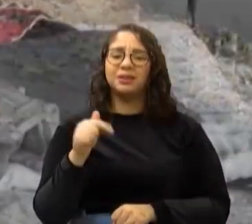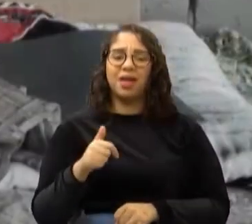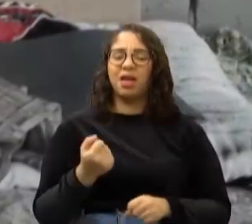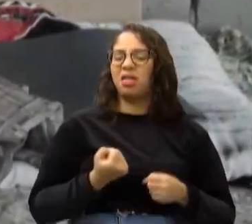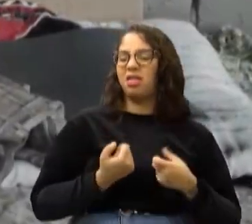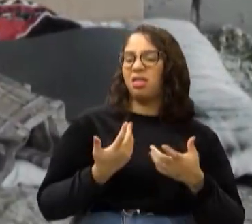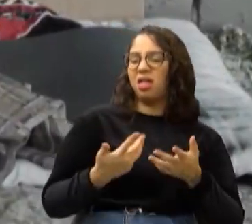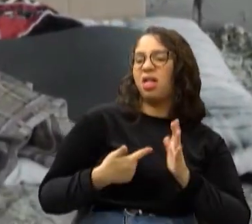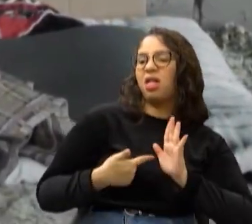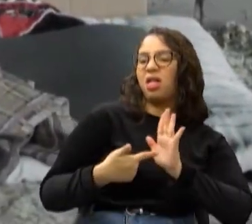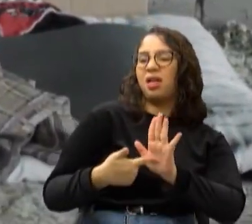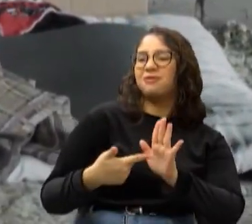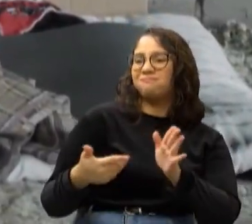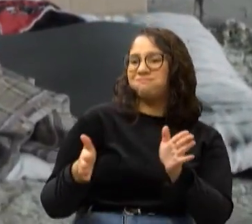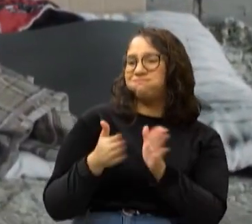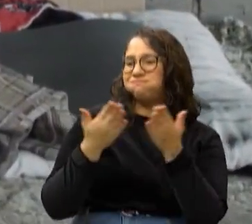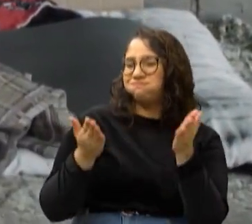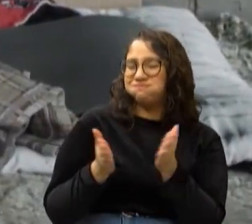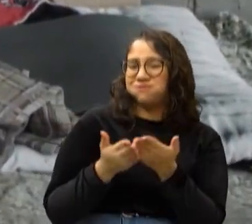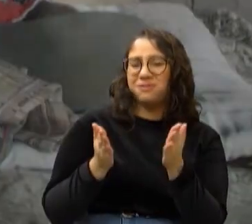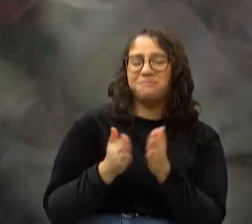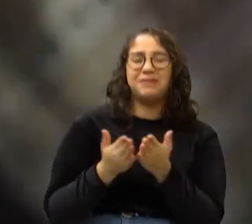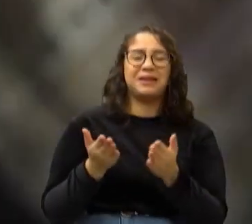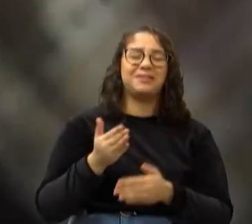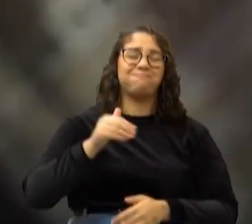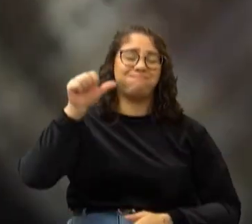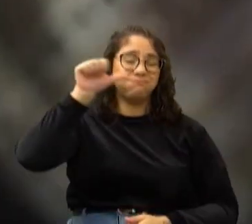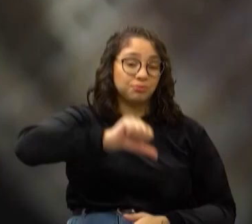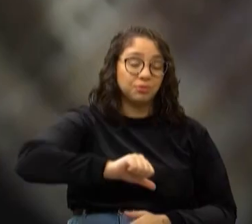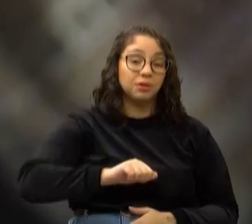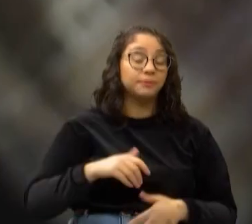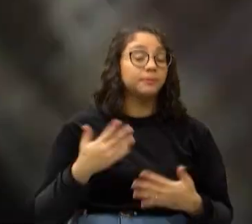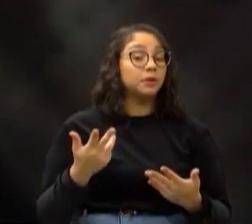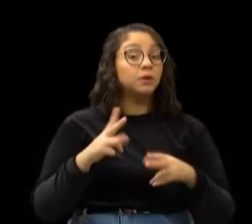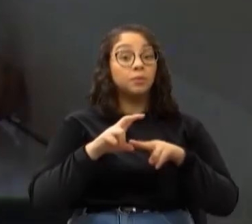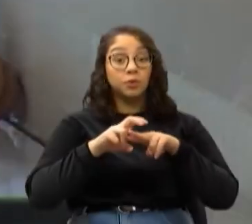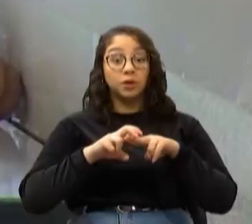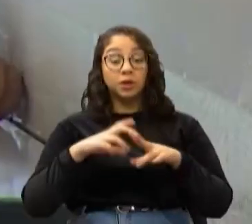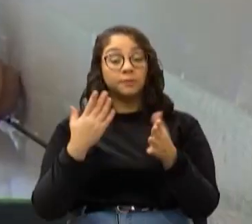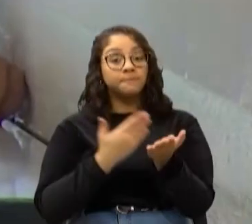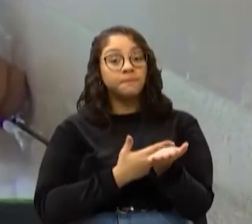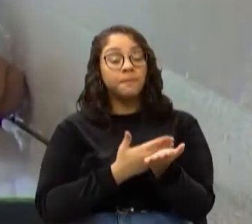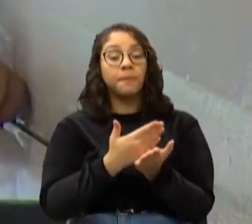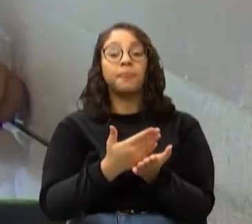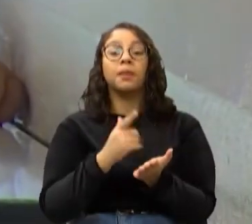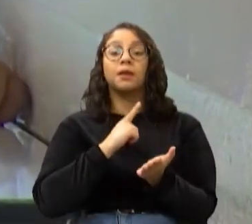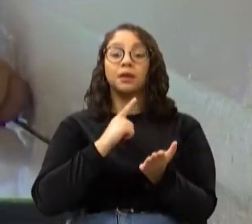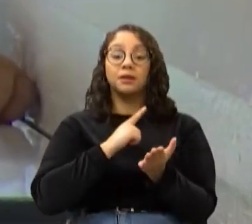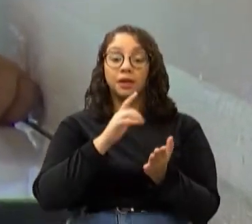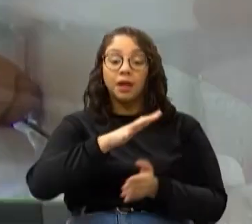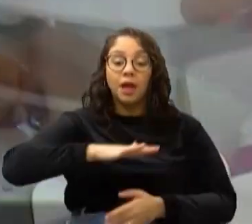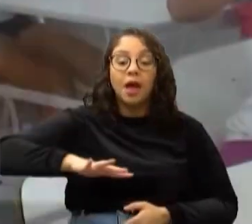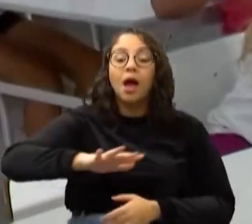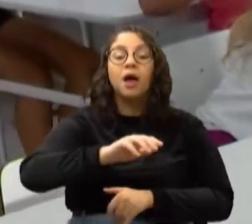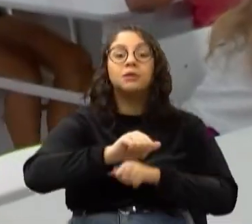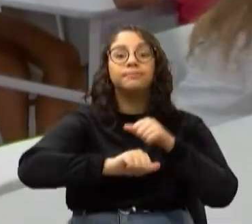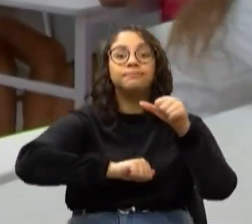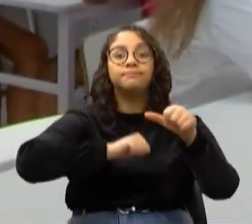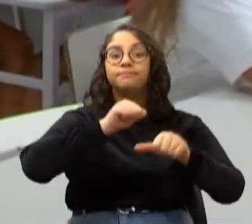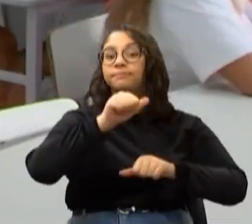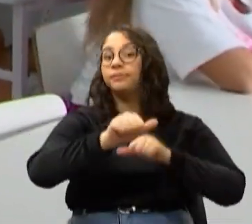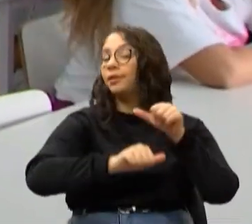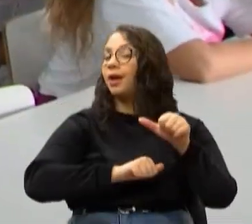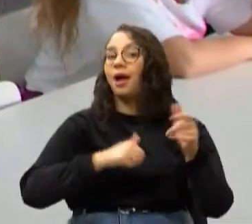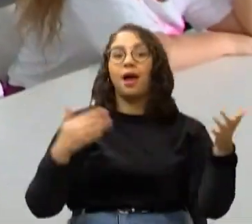2023 ainda haja manifestações trágicas de pobreza e miséria. Por isso, iniciativas que